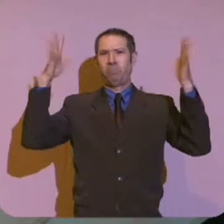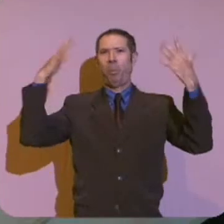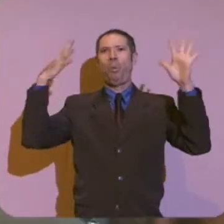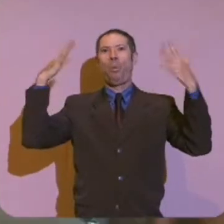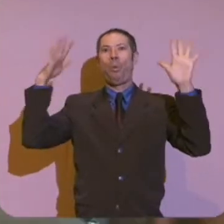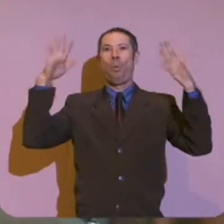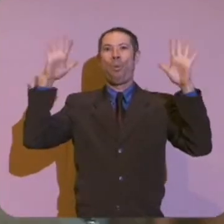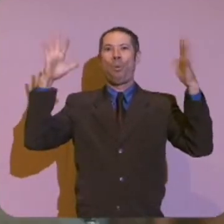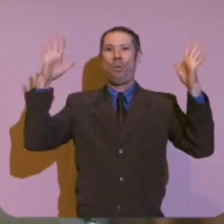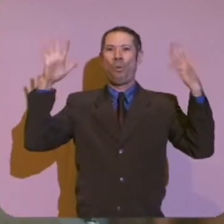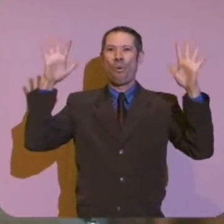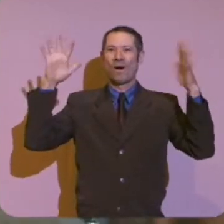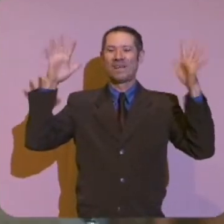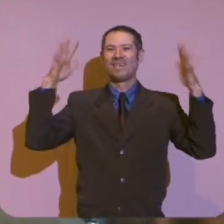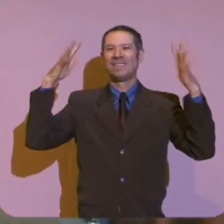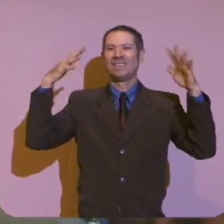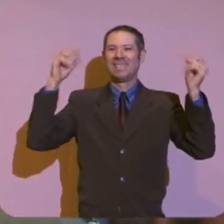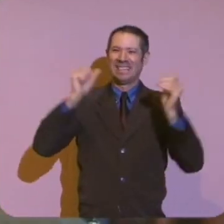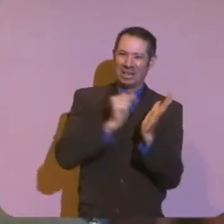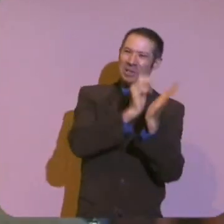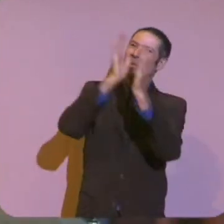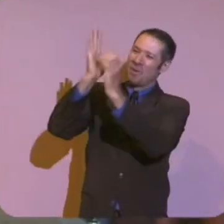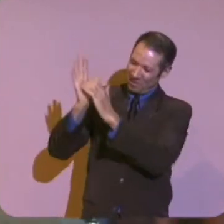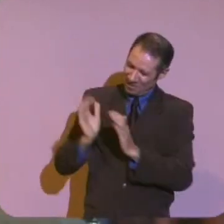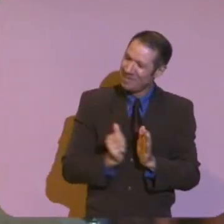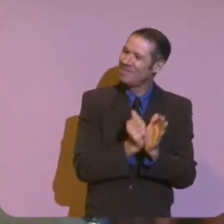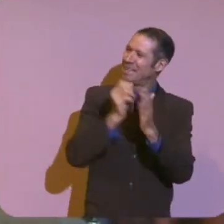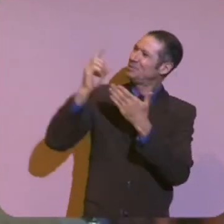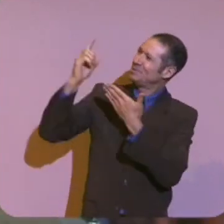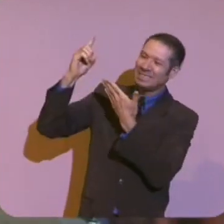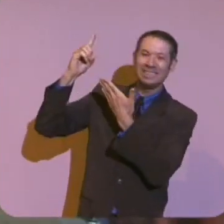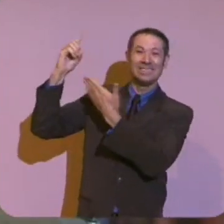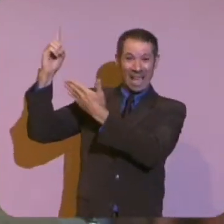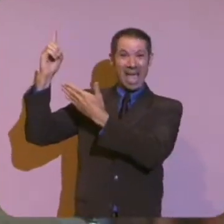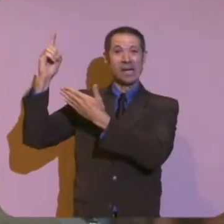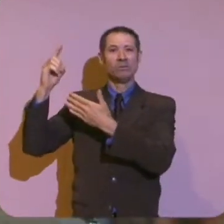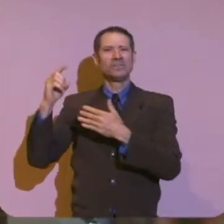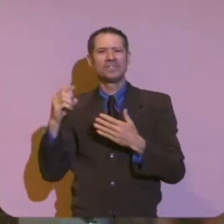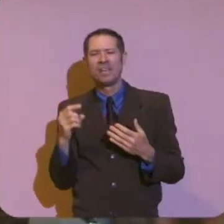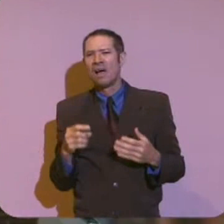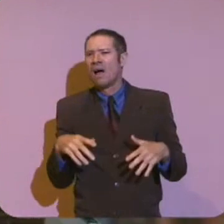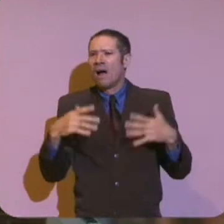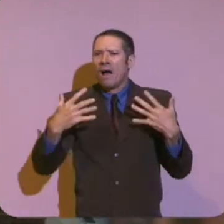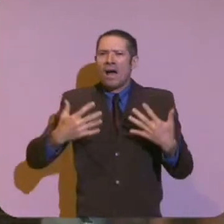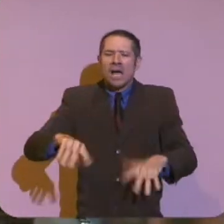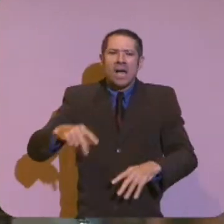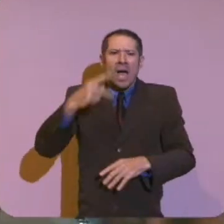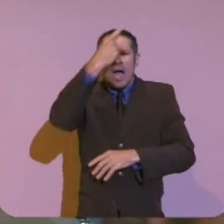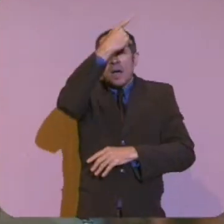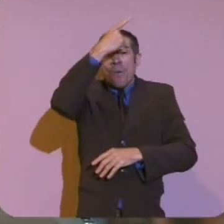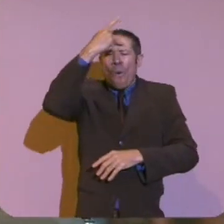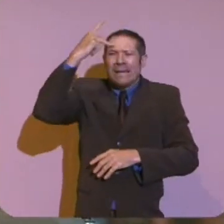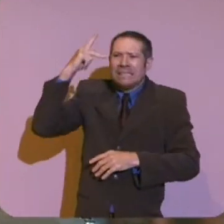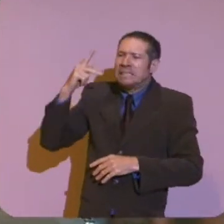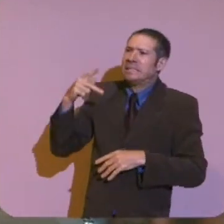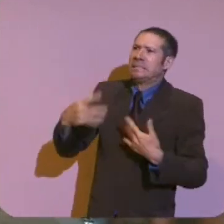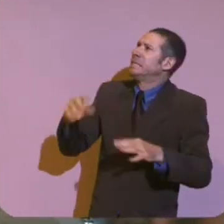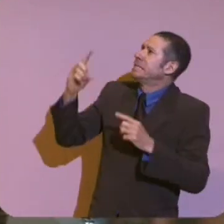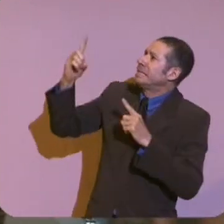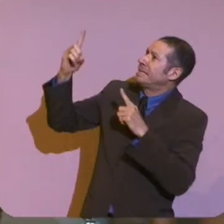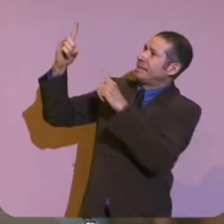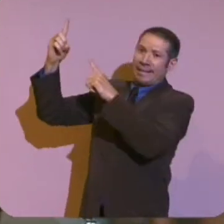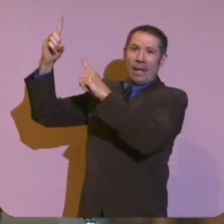gente. Louvado seja Deus, não é? É um negócio assim que a gente vê que Deus está fazendo uma